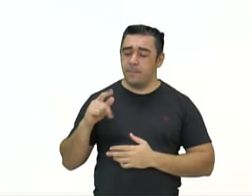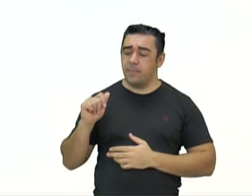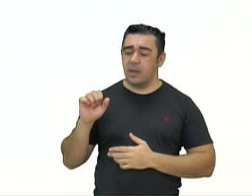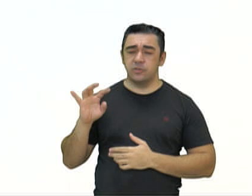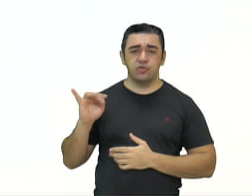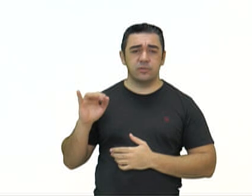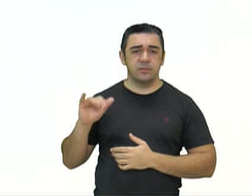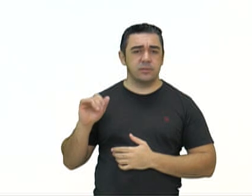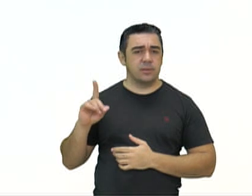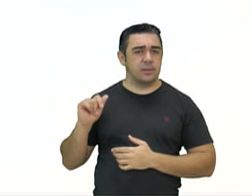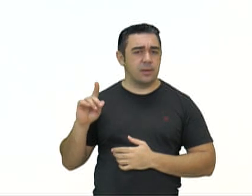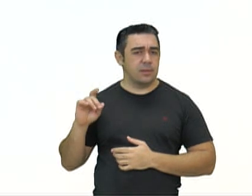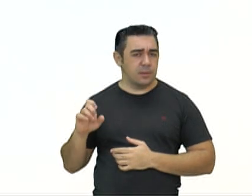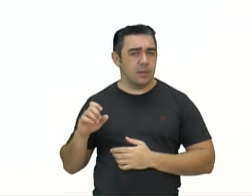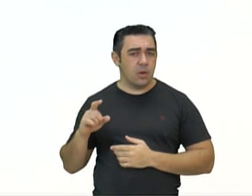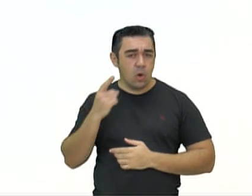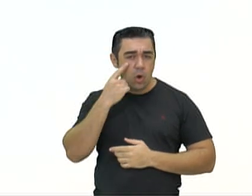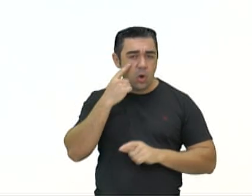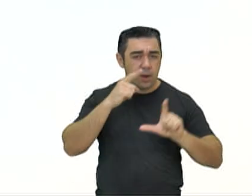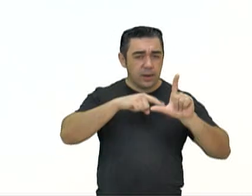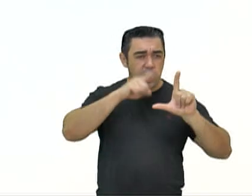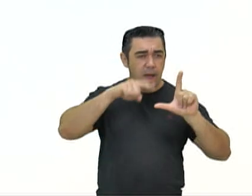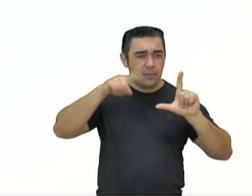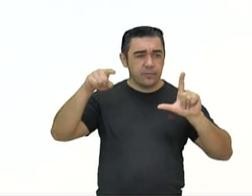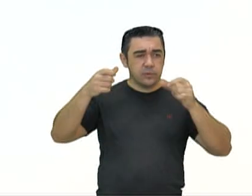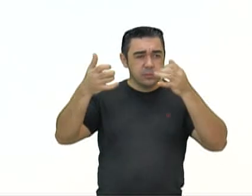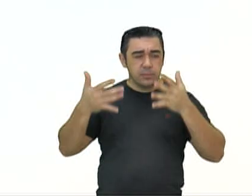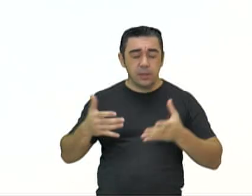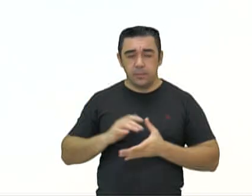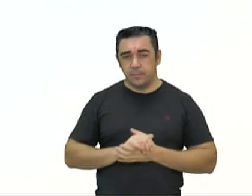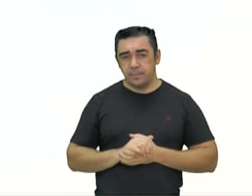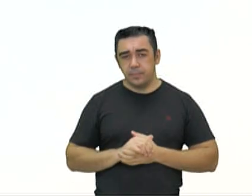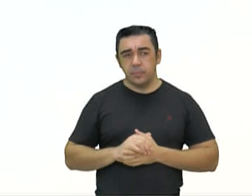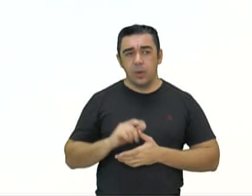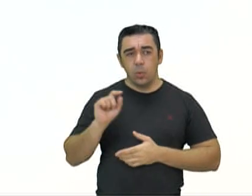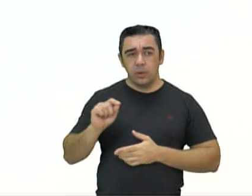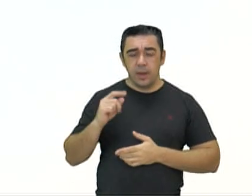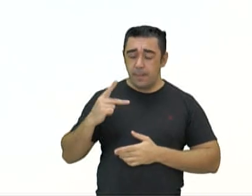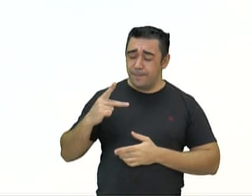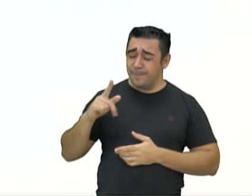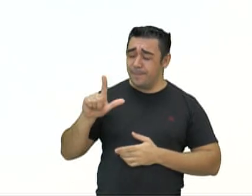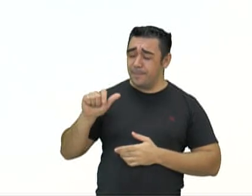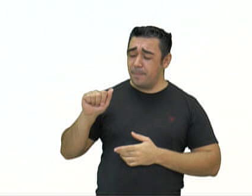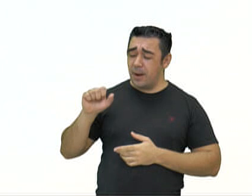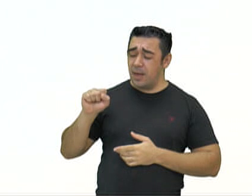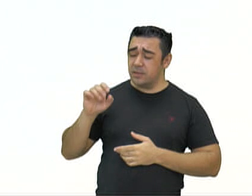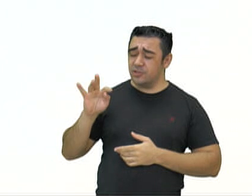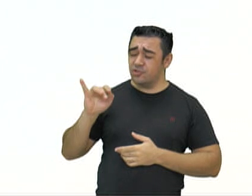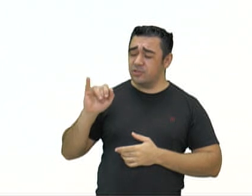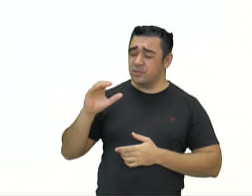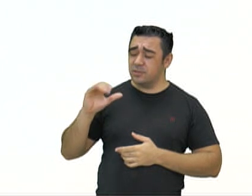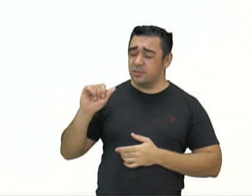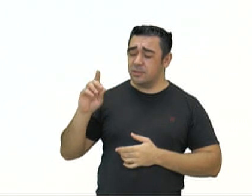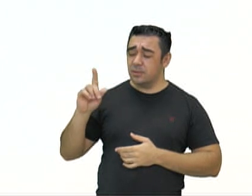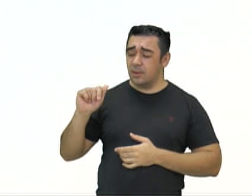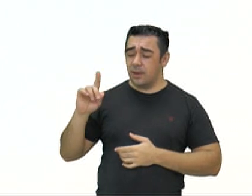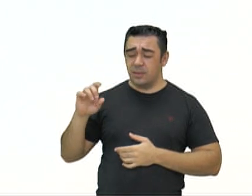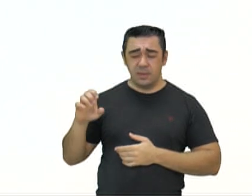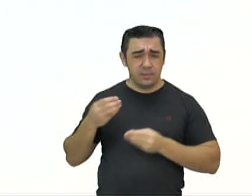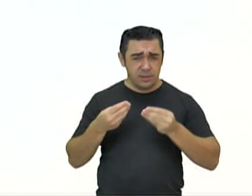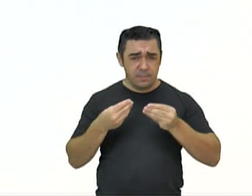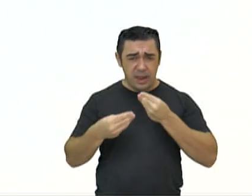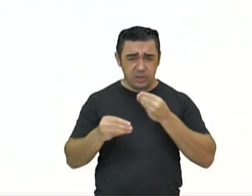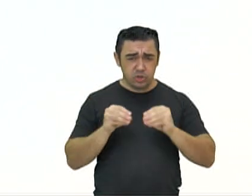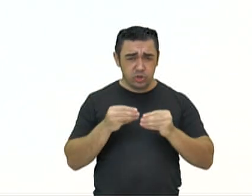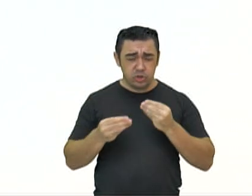pode explicar muito bem para vocês, né? O que seria essa plasticidade que eu falei para vocês? Seria o que